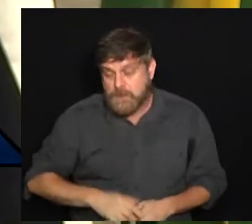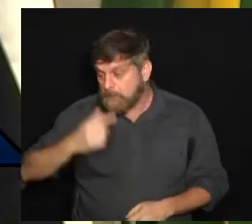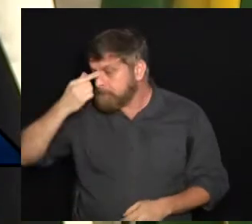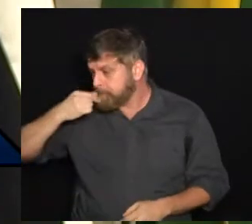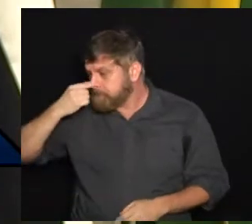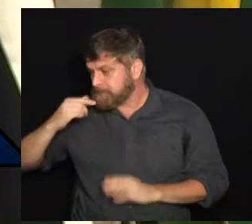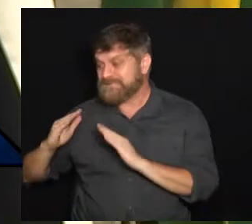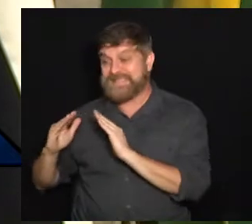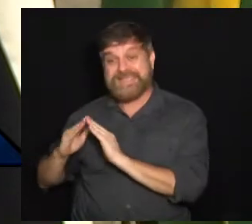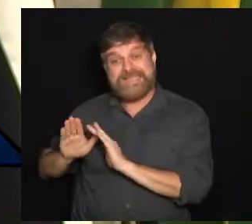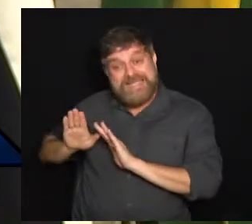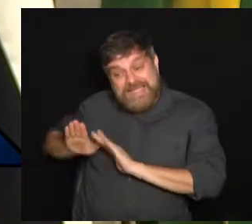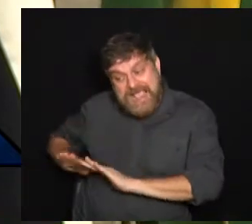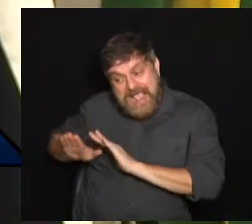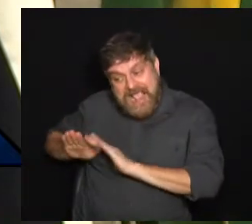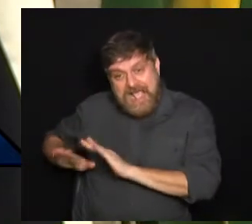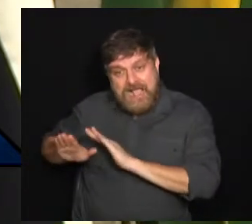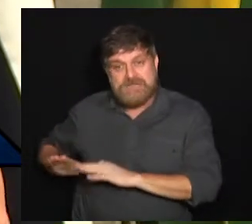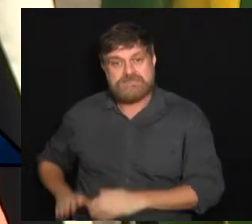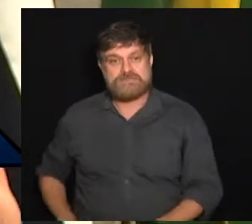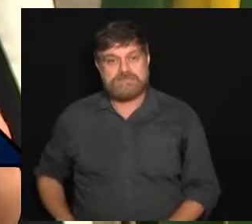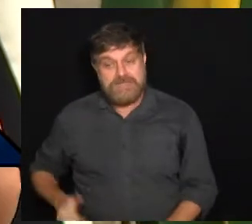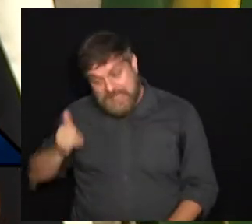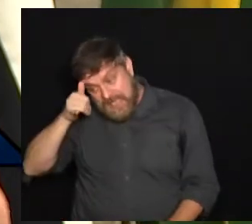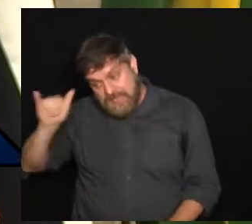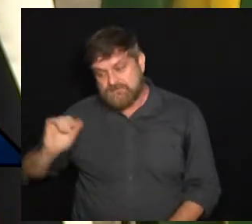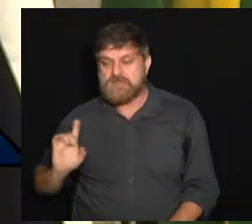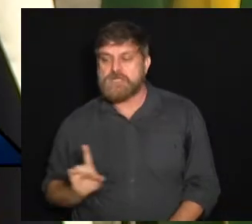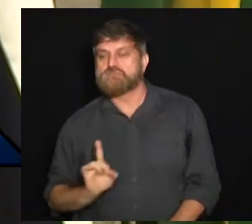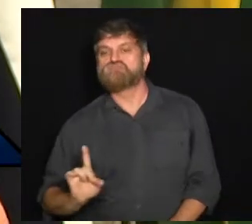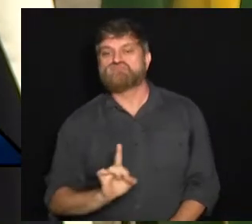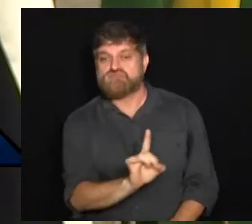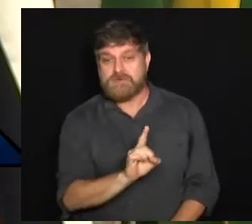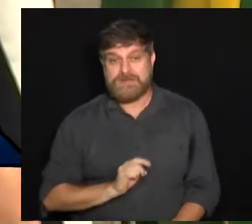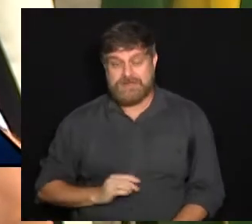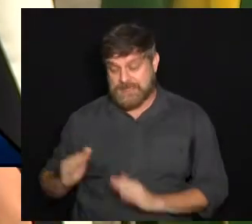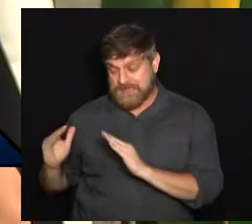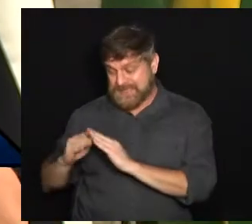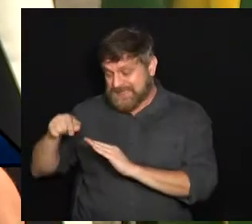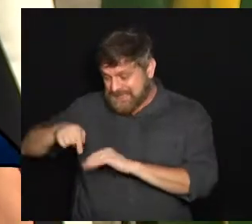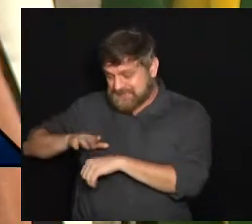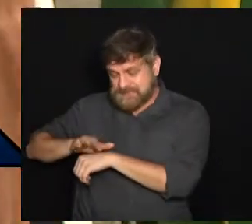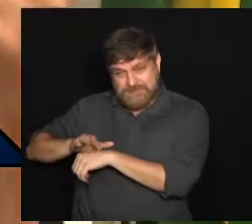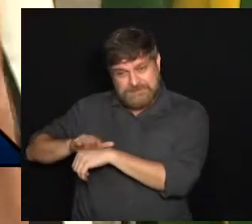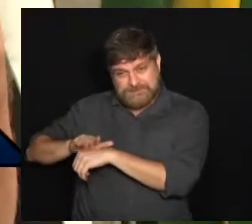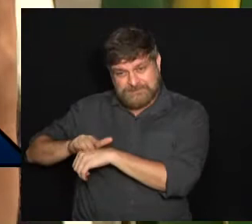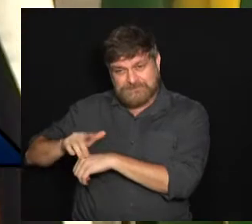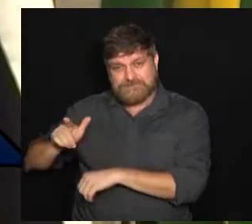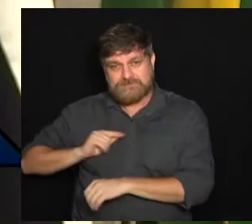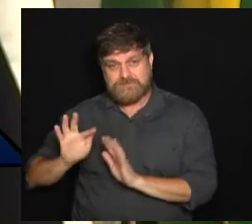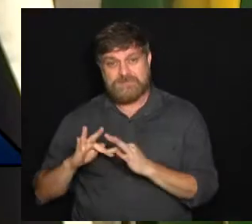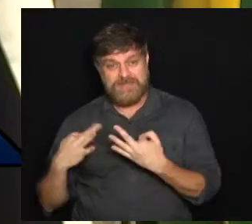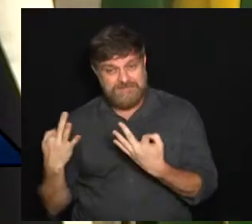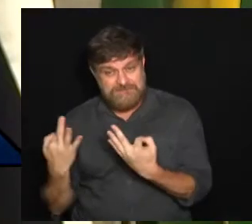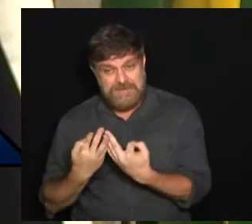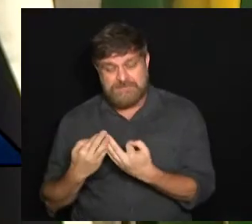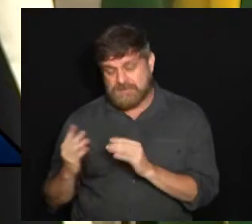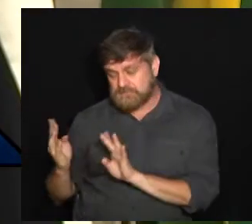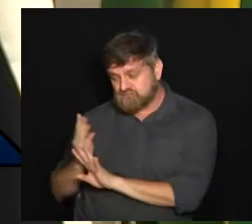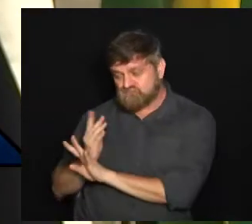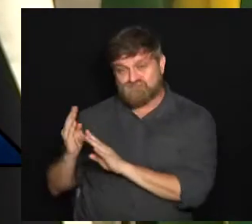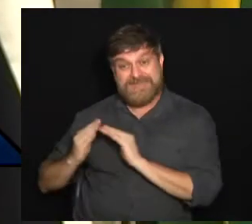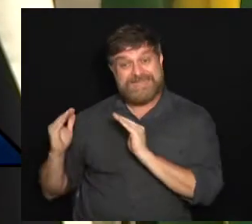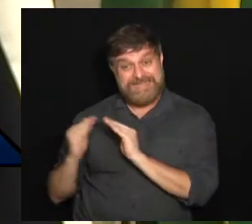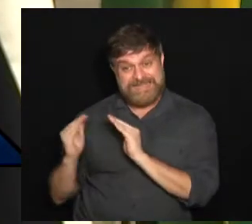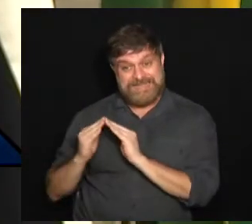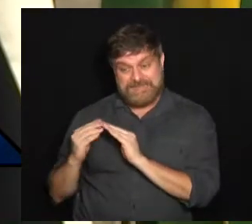fica em casa, né, em casa. Se a pessoa está doente em casa e ela tem familiares que vão circular no mesmo ambiente que